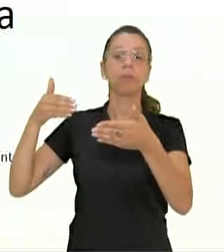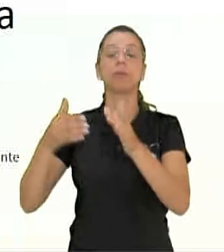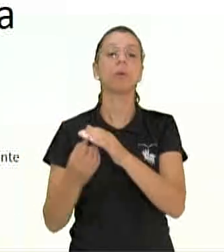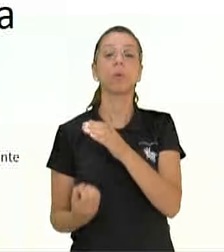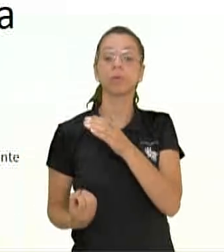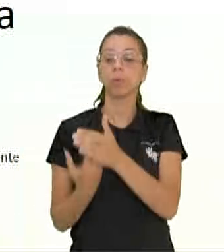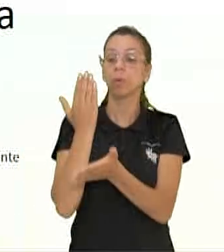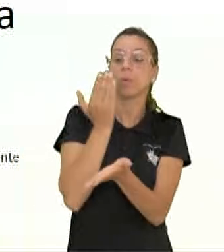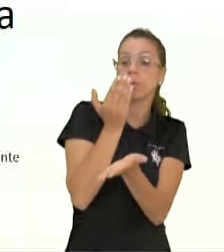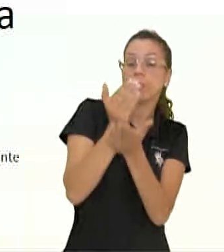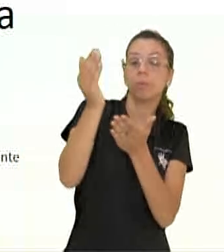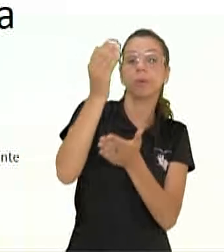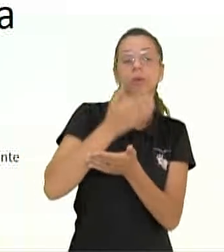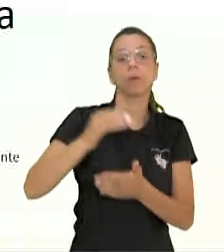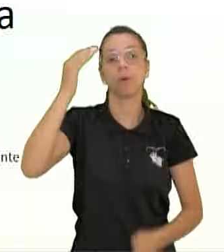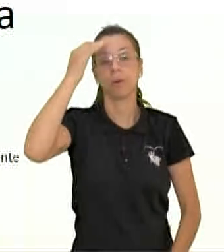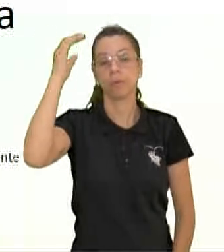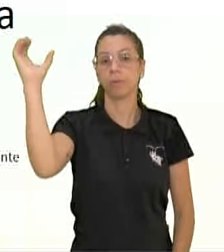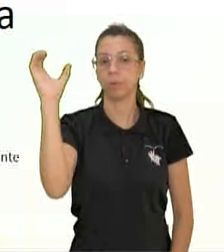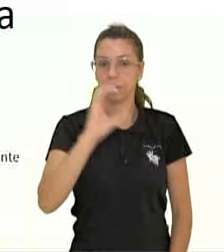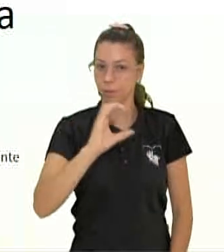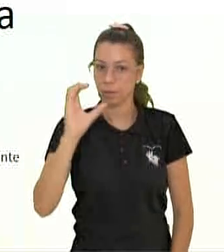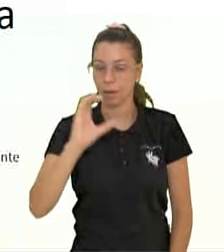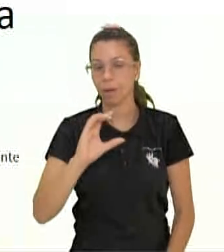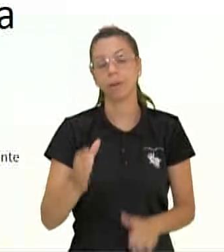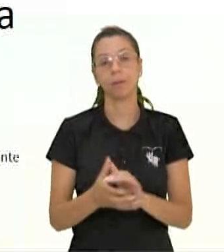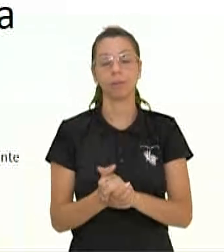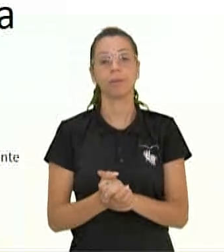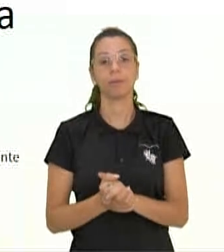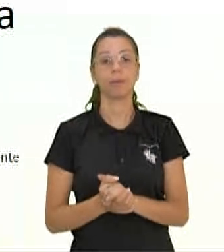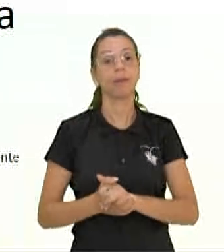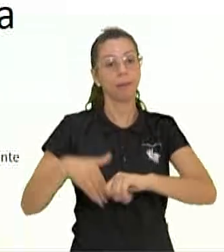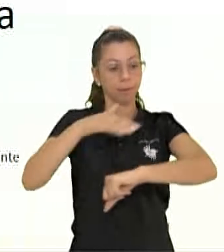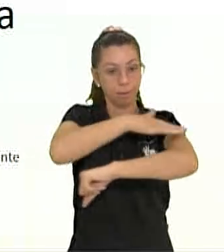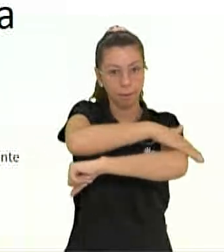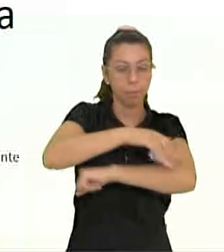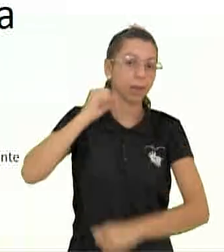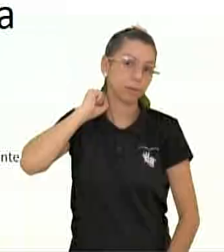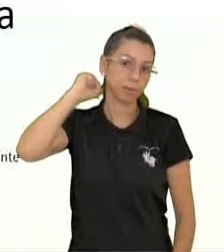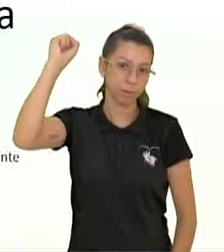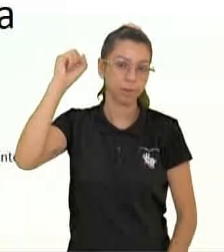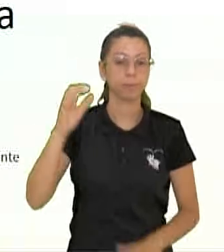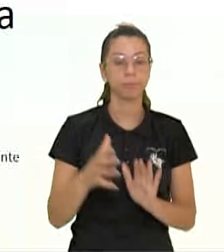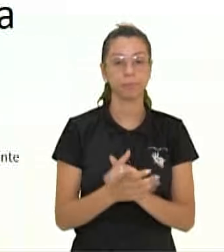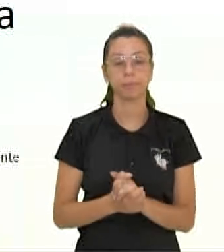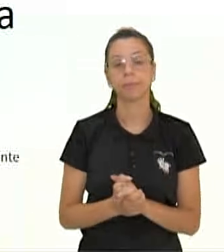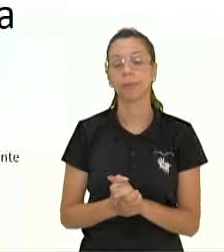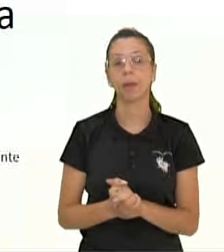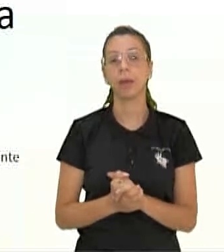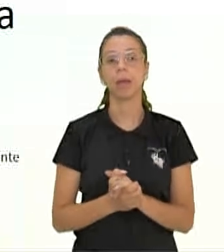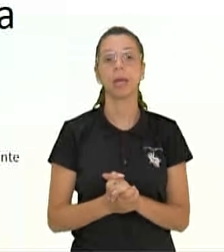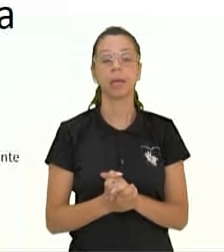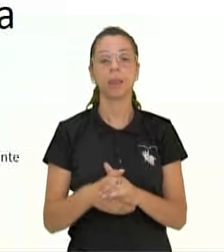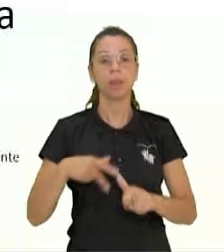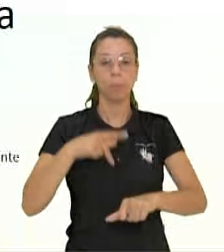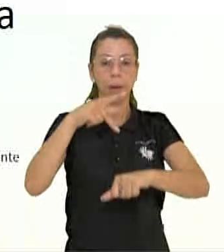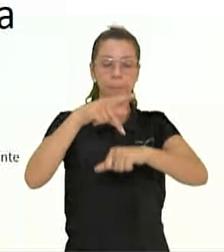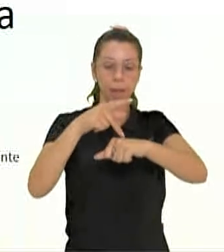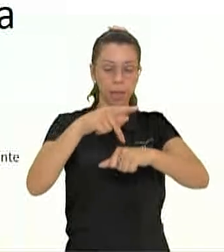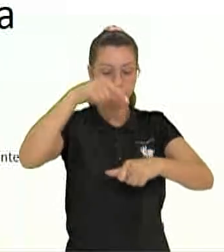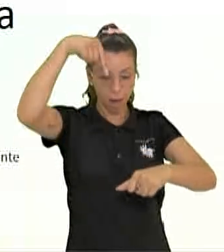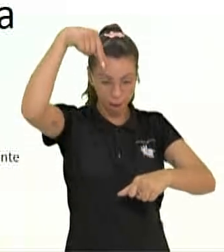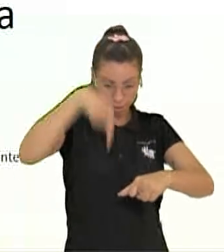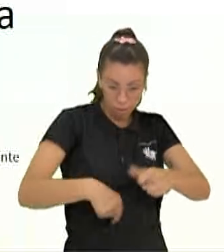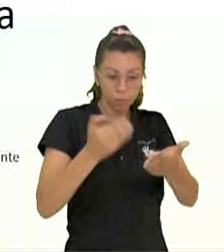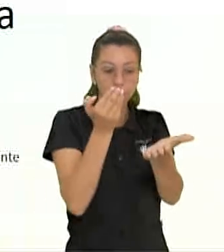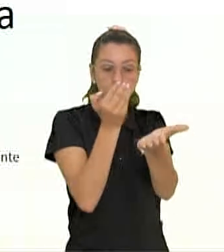aonde começou a cidade de Curitiba. Na Praça Tiradentes seria um marco zero. Tem uma pedra dizendo ali, aqui começou a